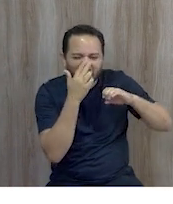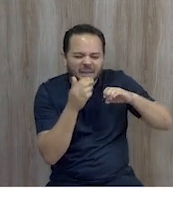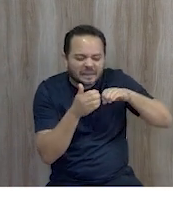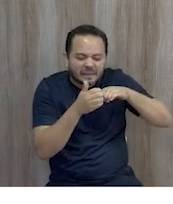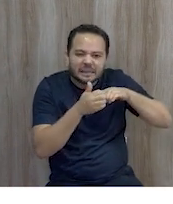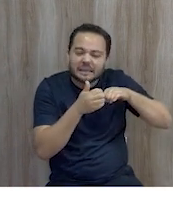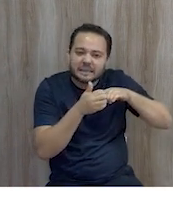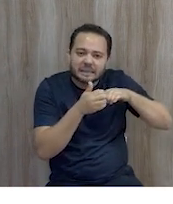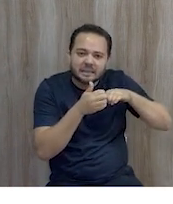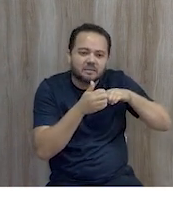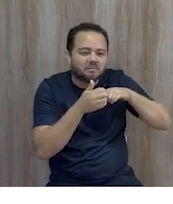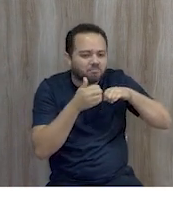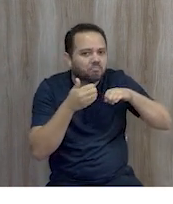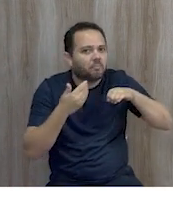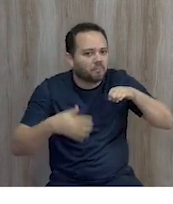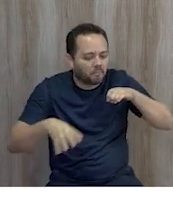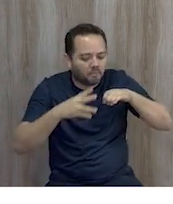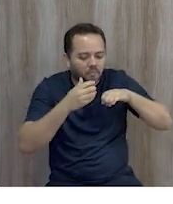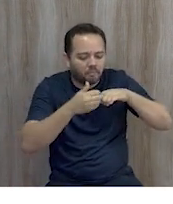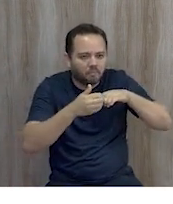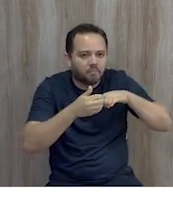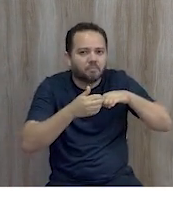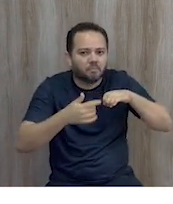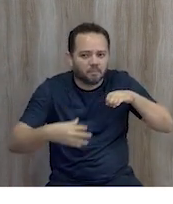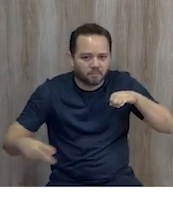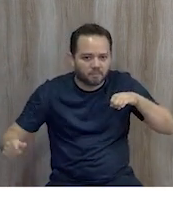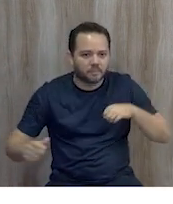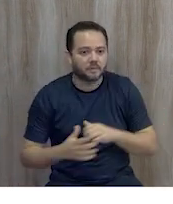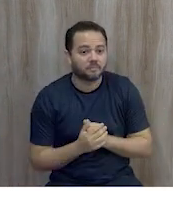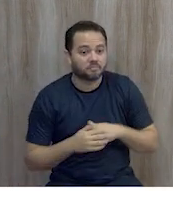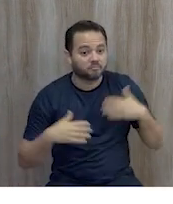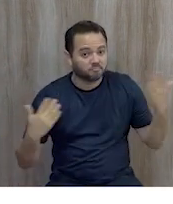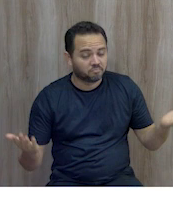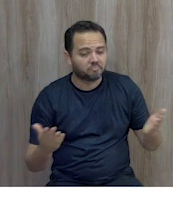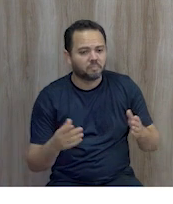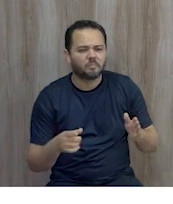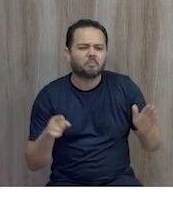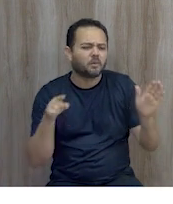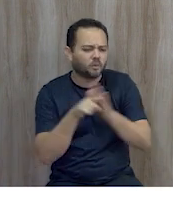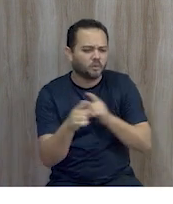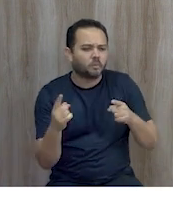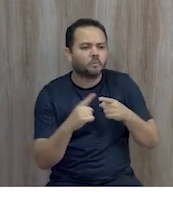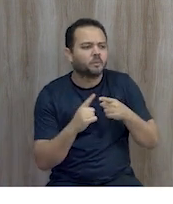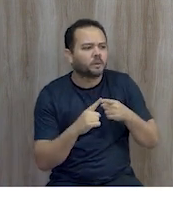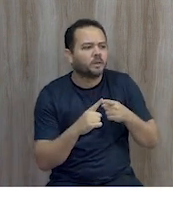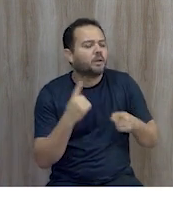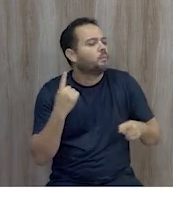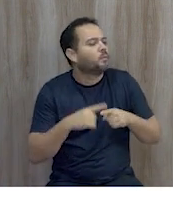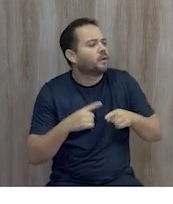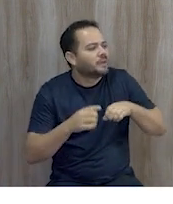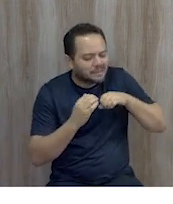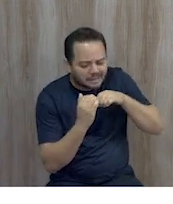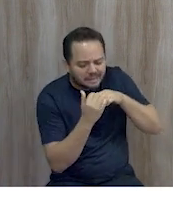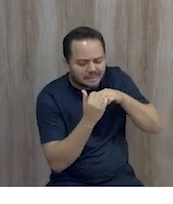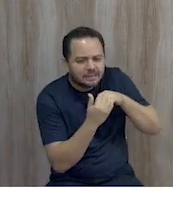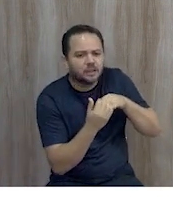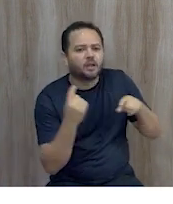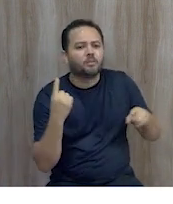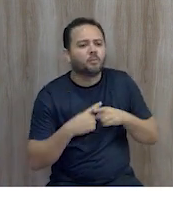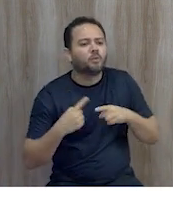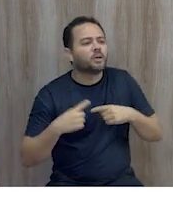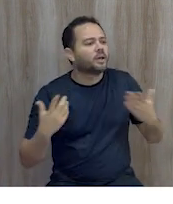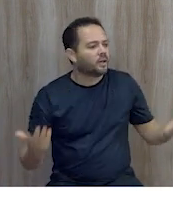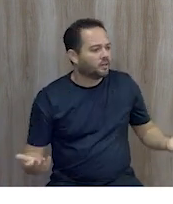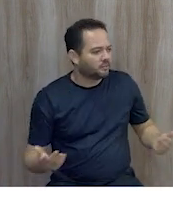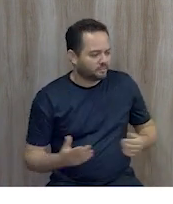Então, eu respondi a primeira pergunta, por que eu trato recessão gengival? Agora, por que eu tenho que fazer uma cirurgia no meu